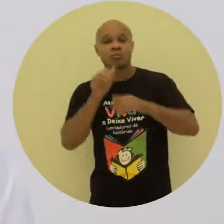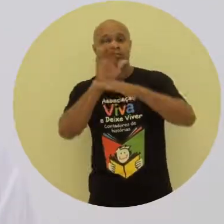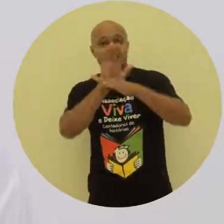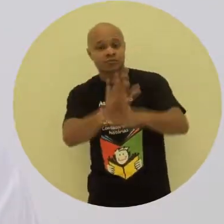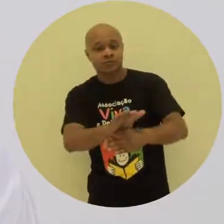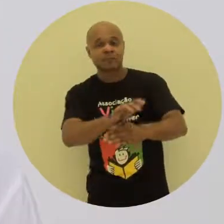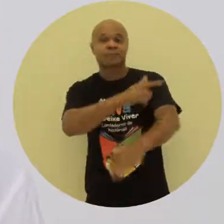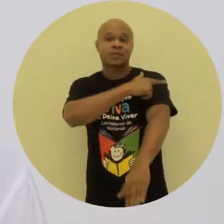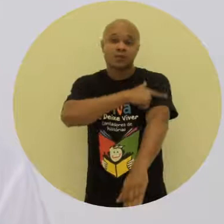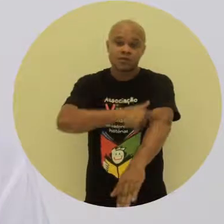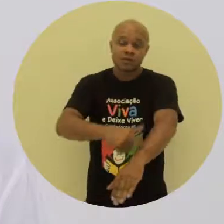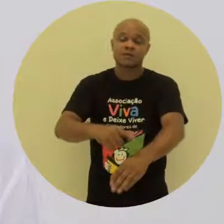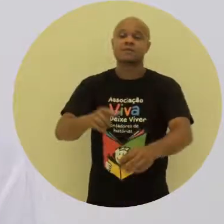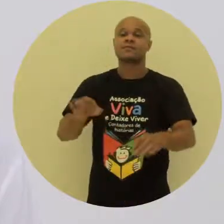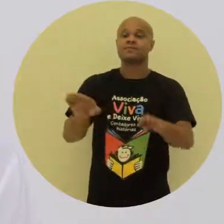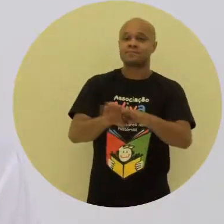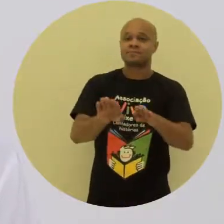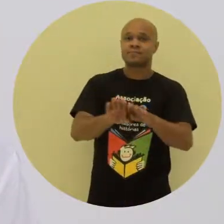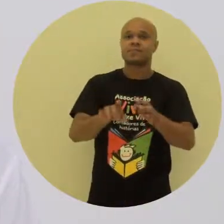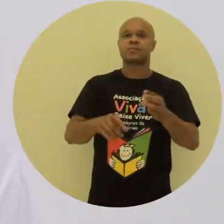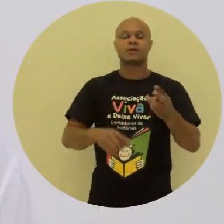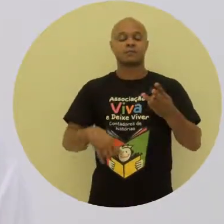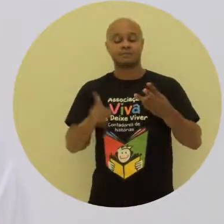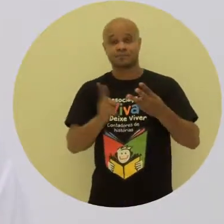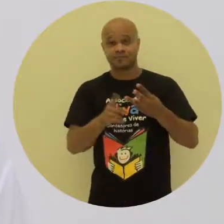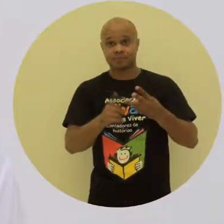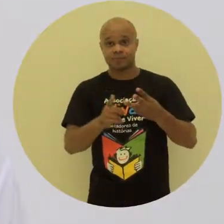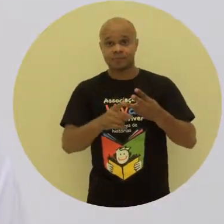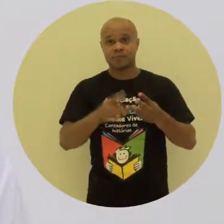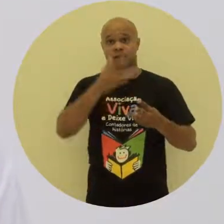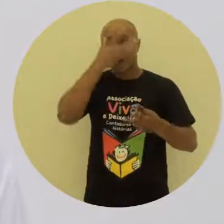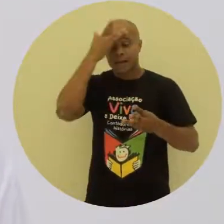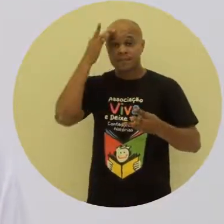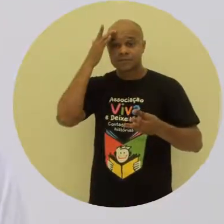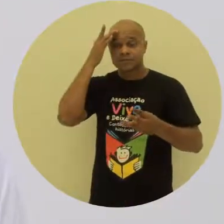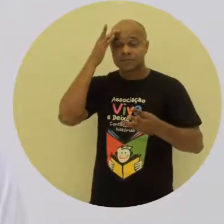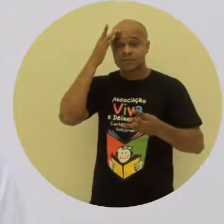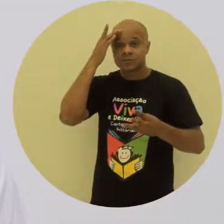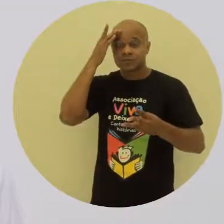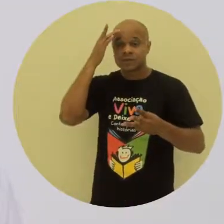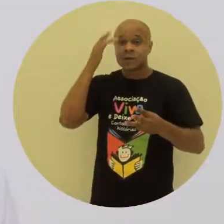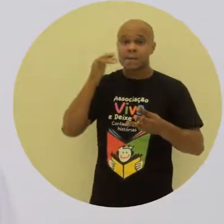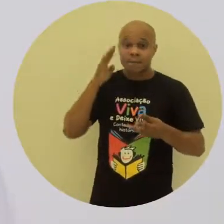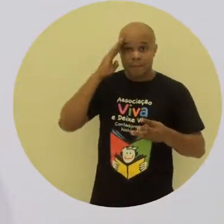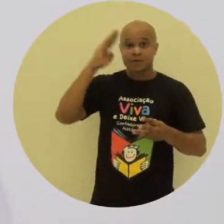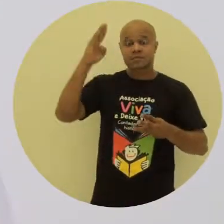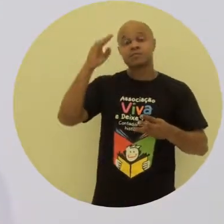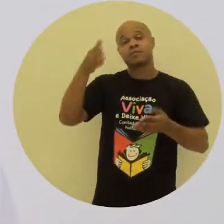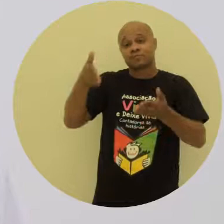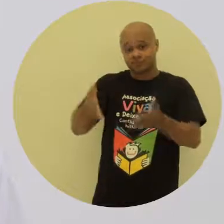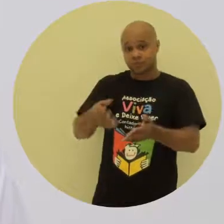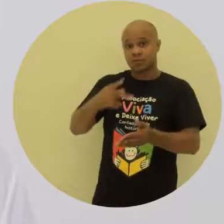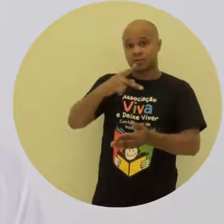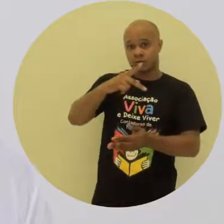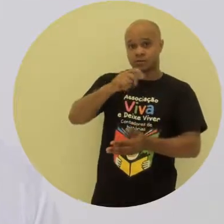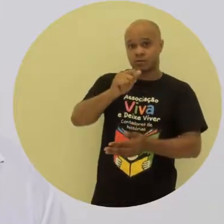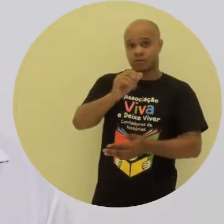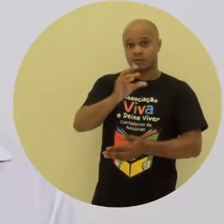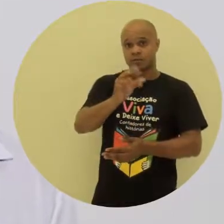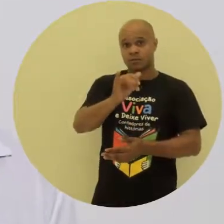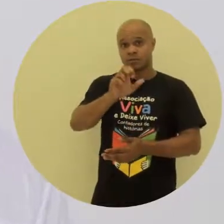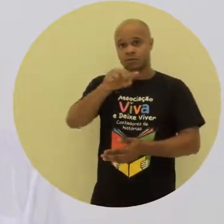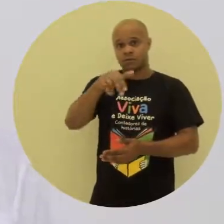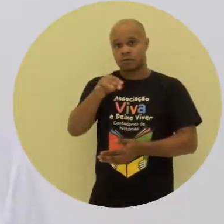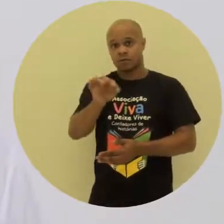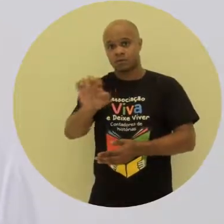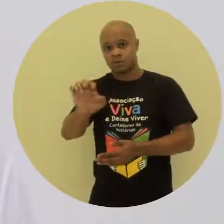dentro desse composto. E o terceiro nada mais é do que o ser que faz o hospital, a instituição da saúde existir. O paciente.